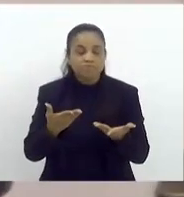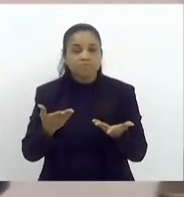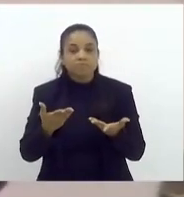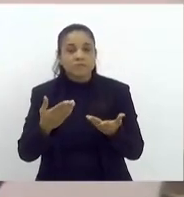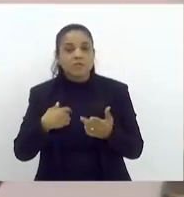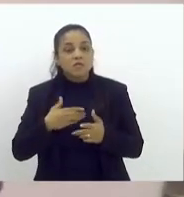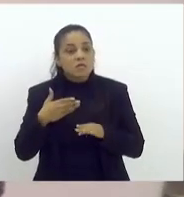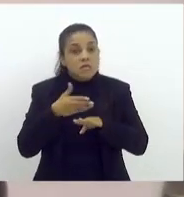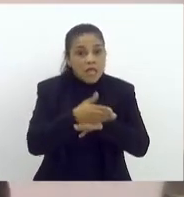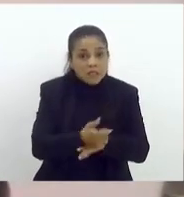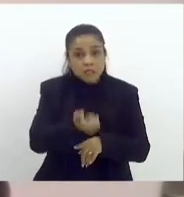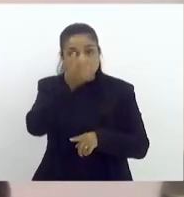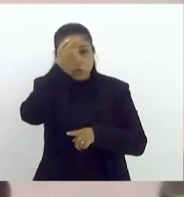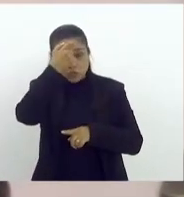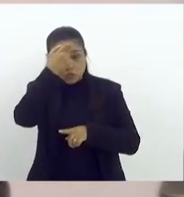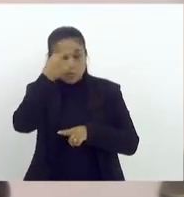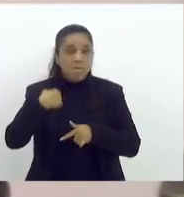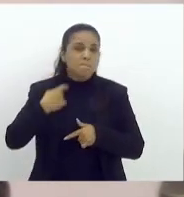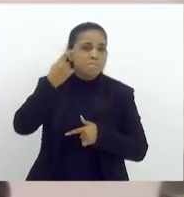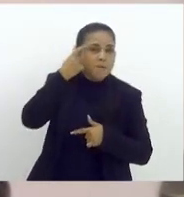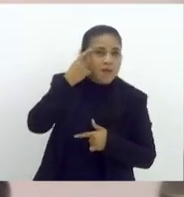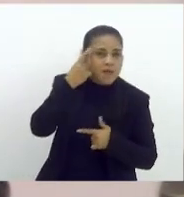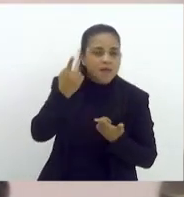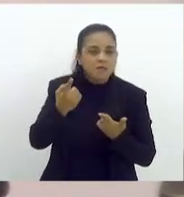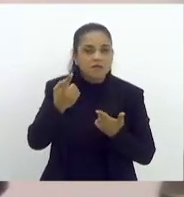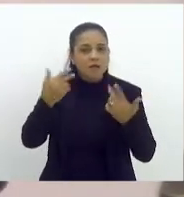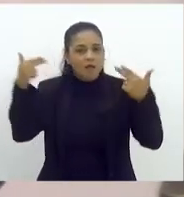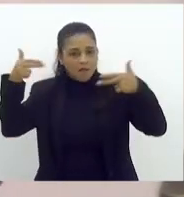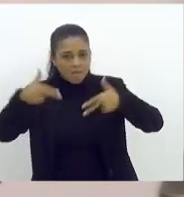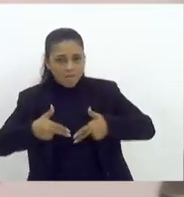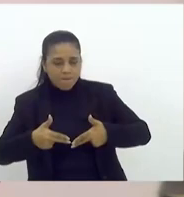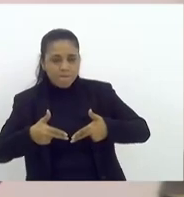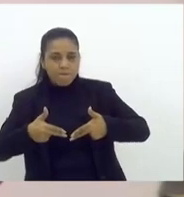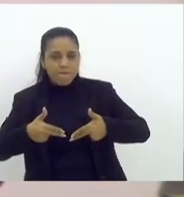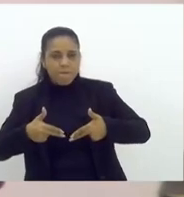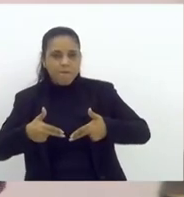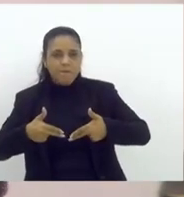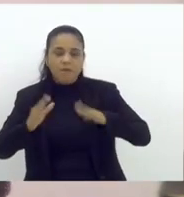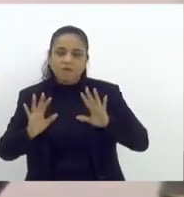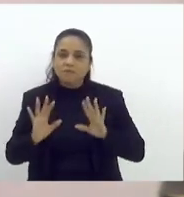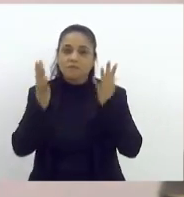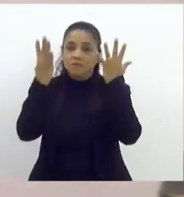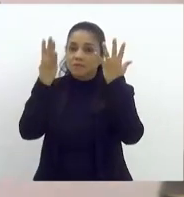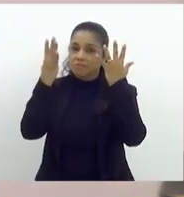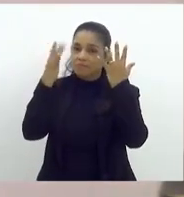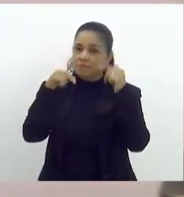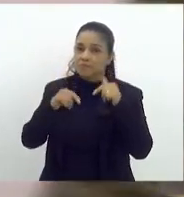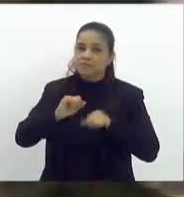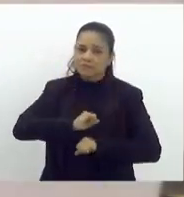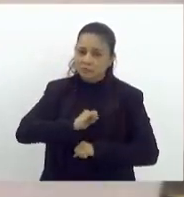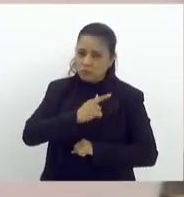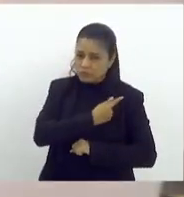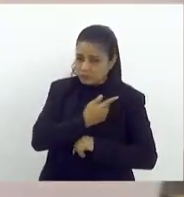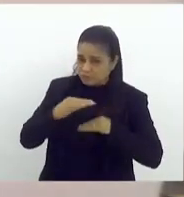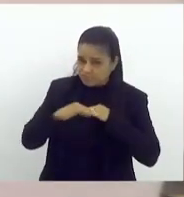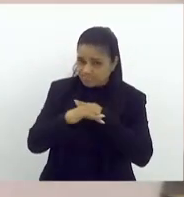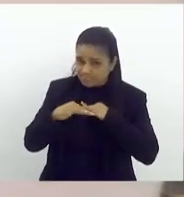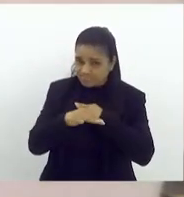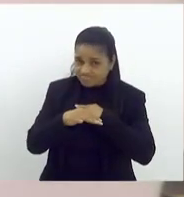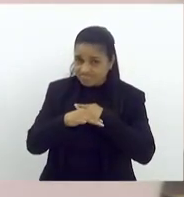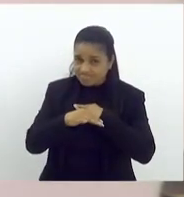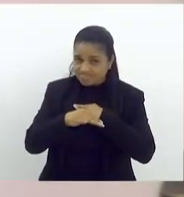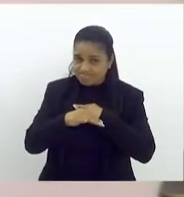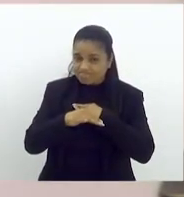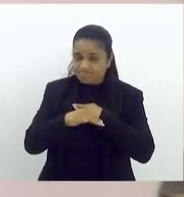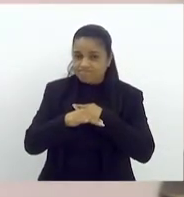e quando a gente pensa em relação a isso em relação o o hip hop em relação a Celebrar em relação ao São Gonçalo cara quando